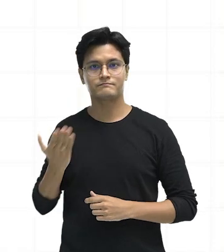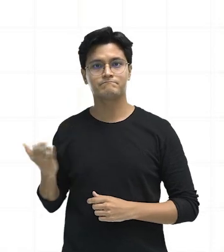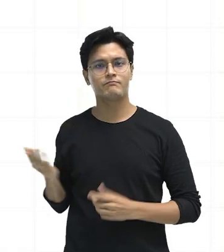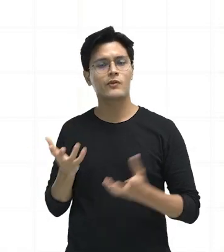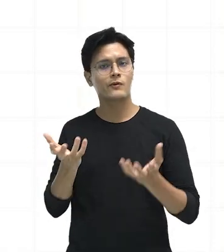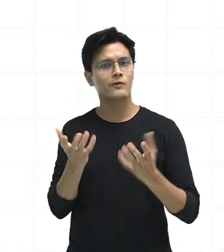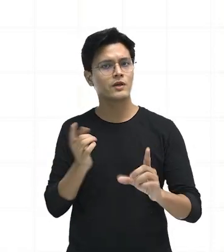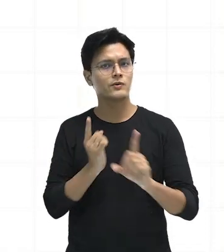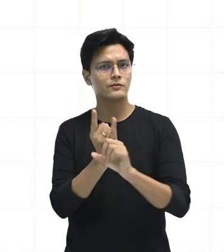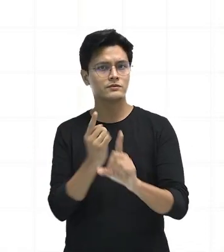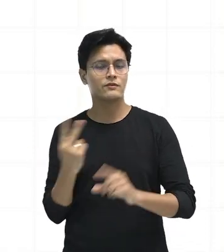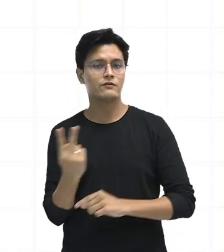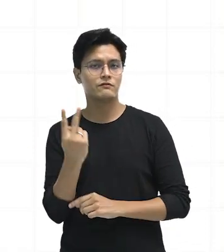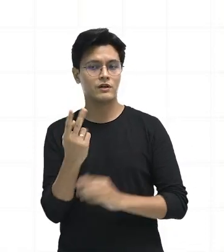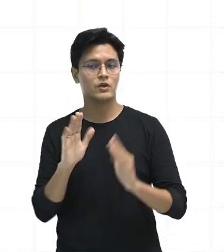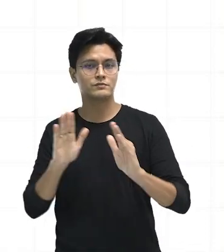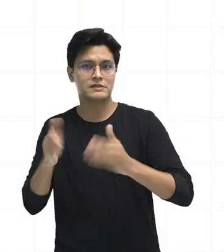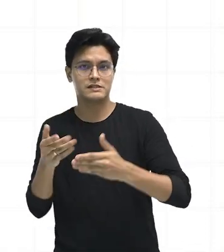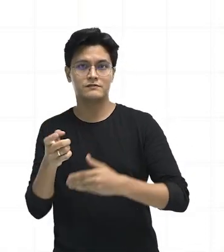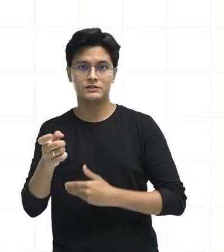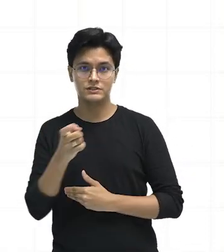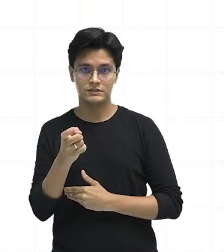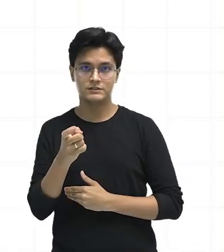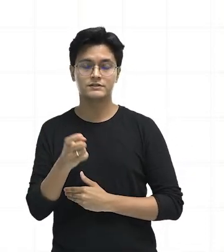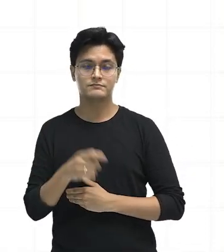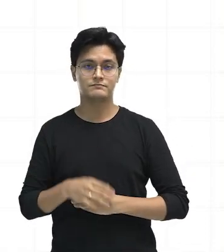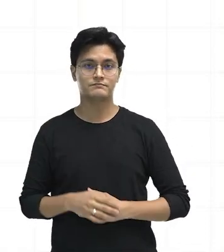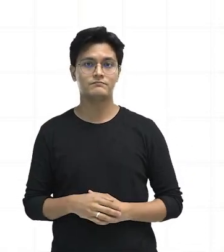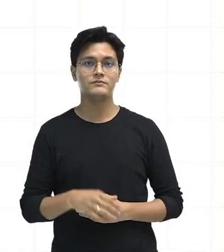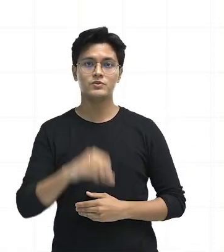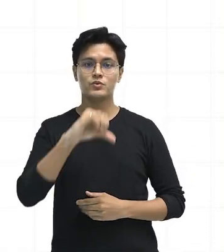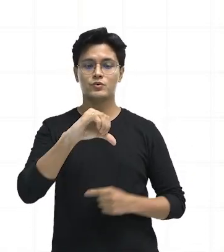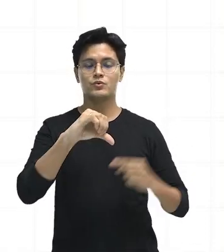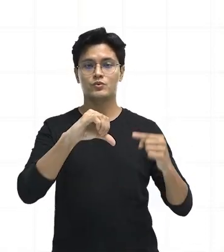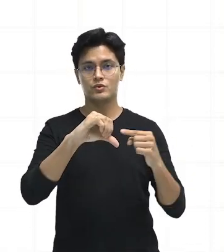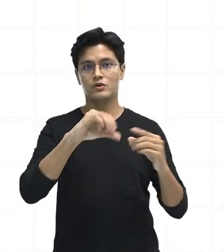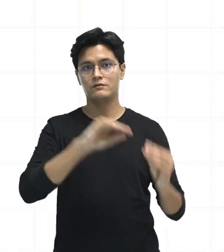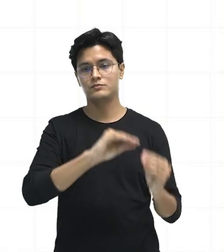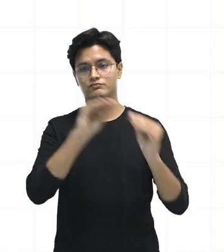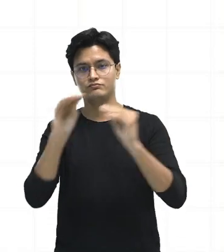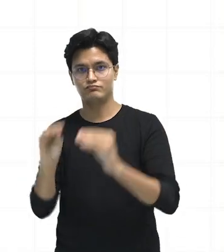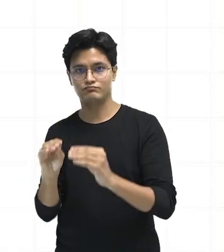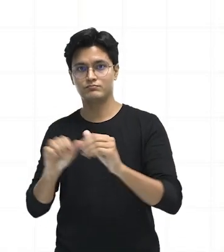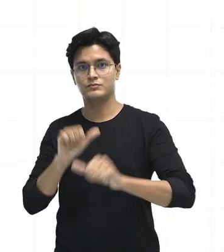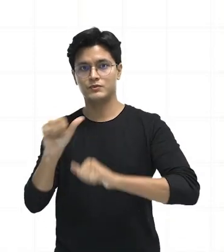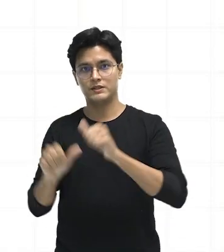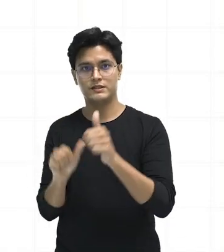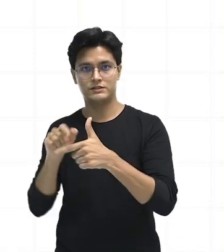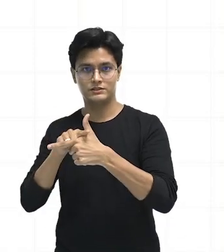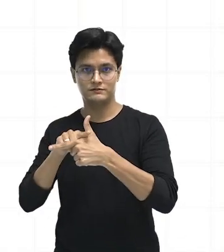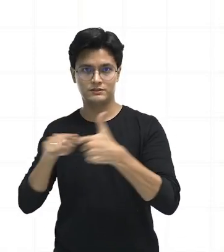quero encontrar o valor do x. Esse 9 que o acompanha passará dividindo.